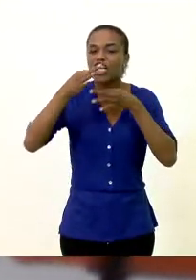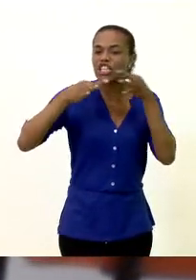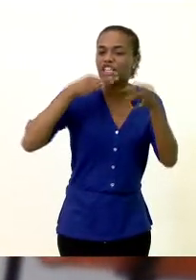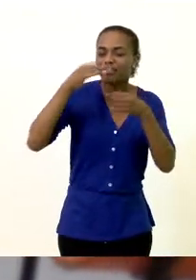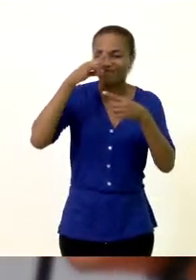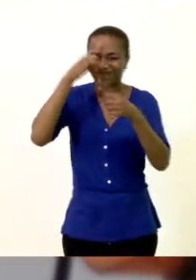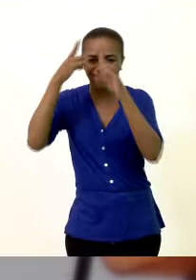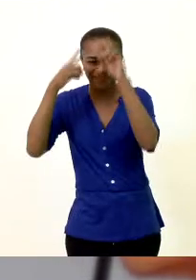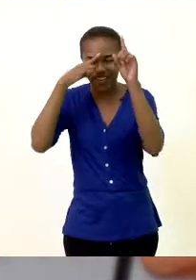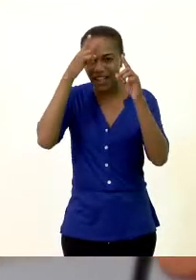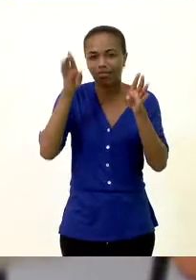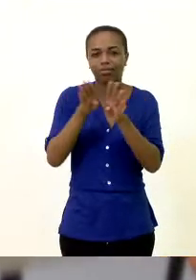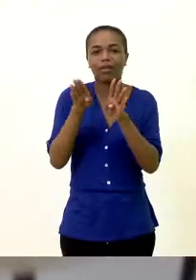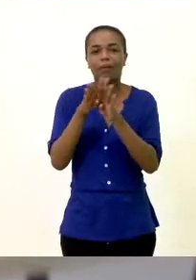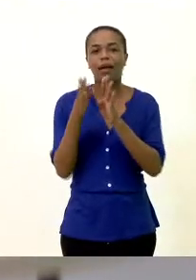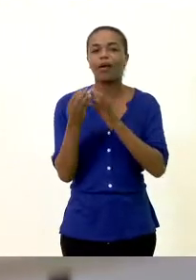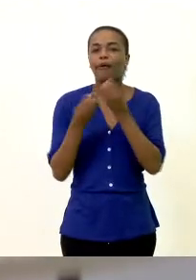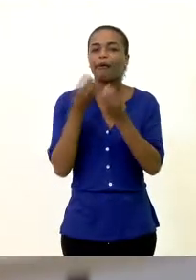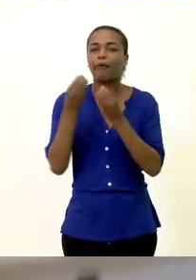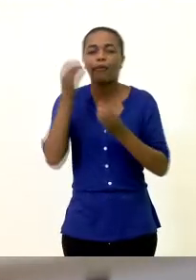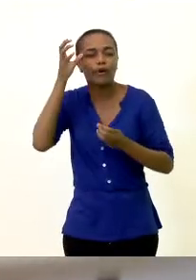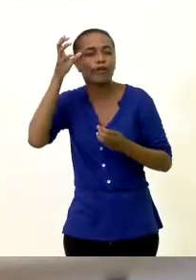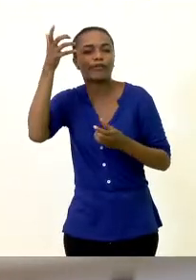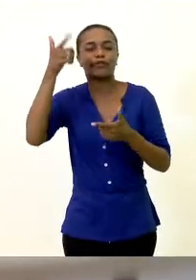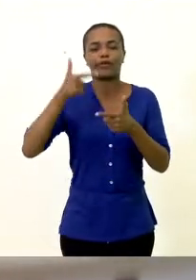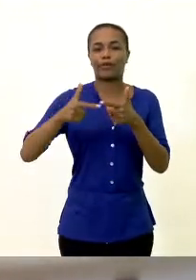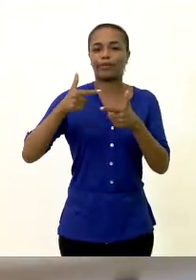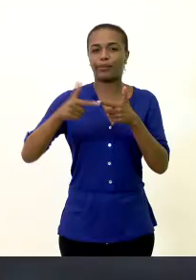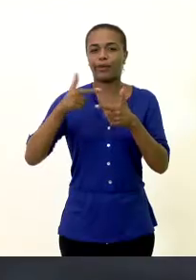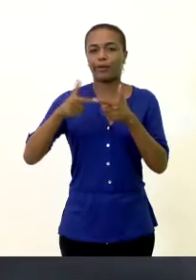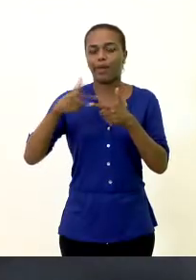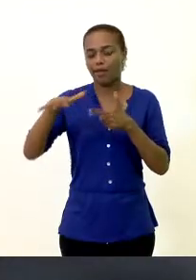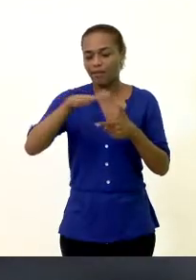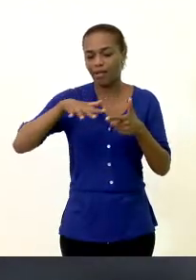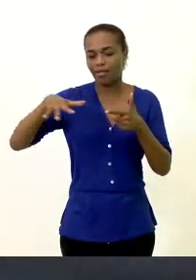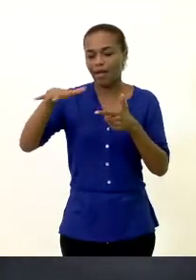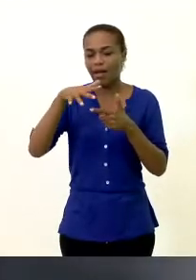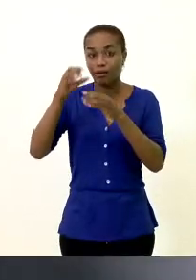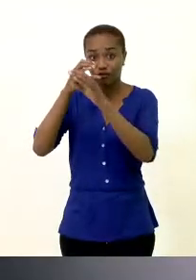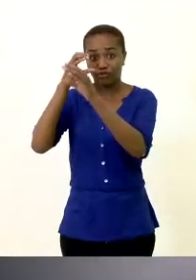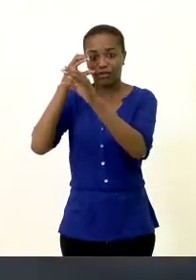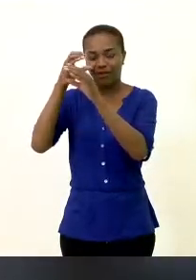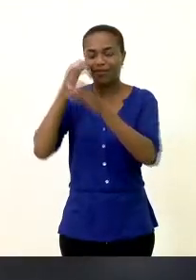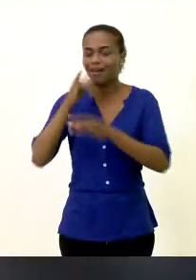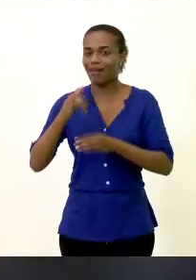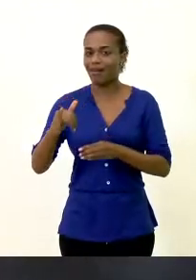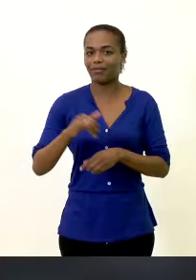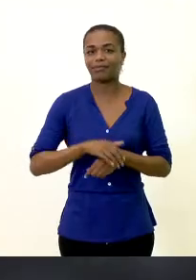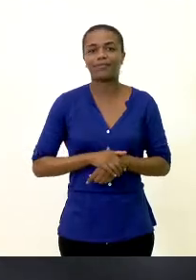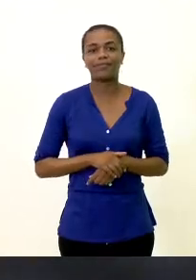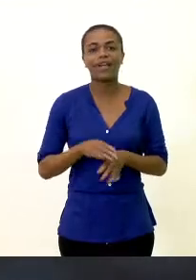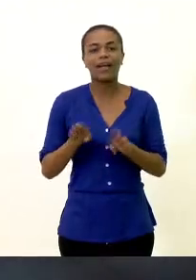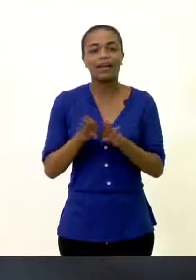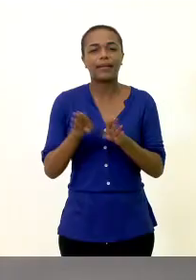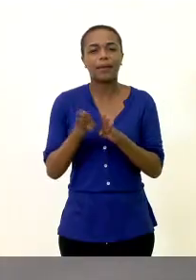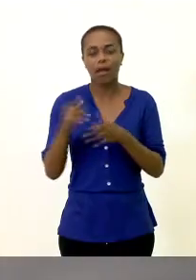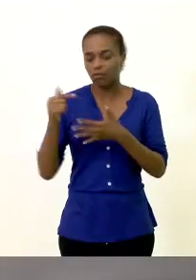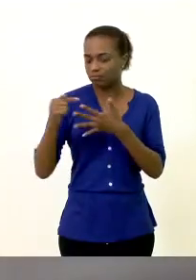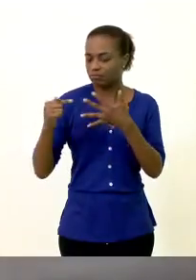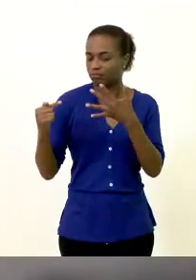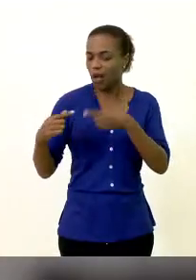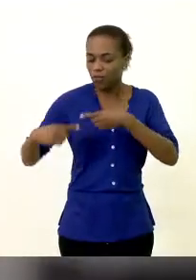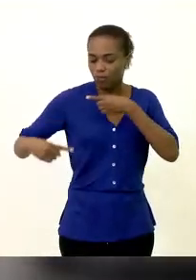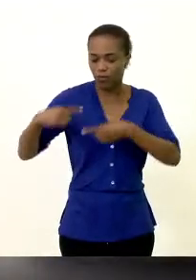e criativa na identificação e solução de problemas na área de engenharia elétrica, considerando